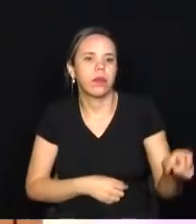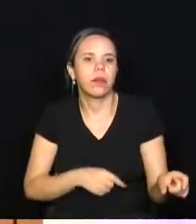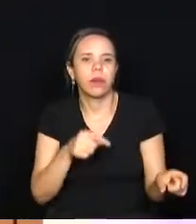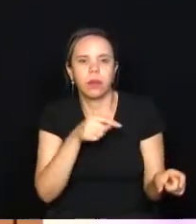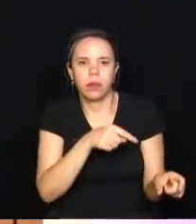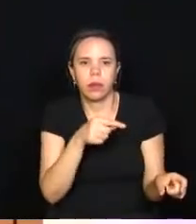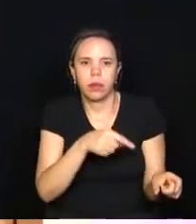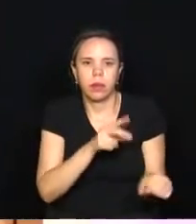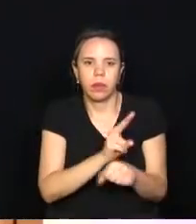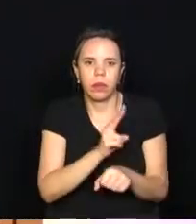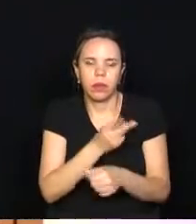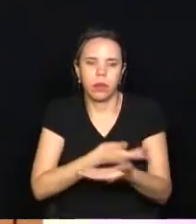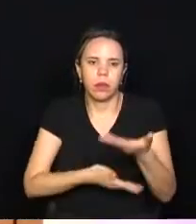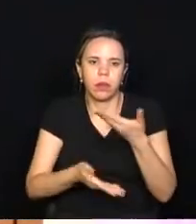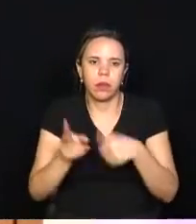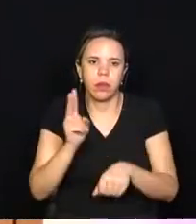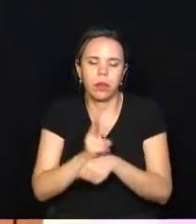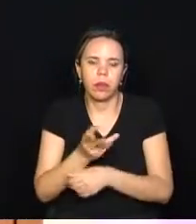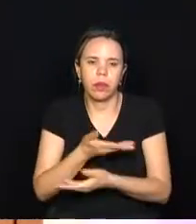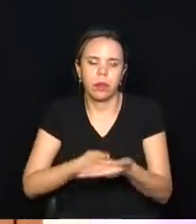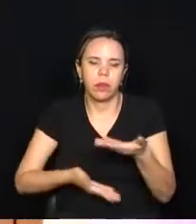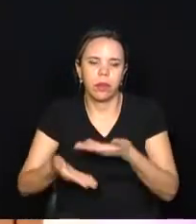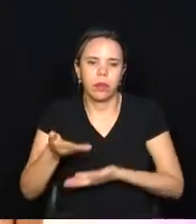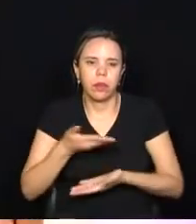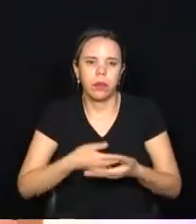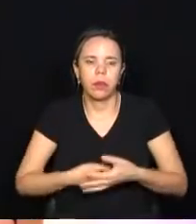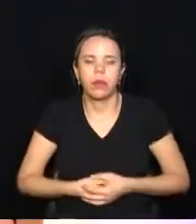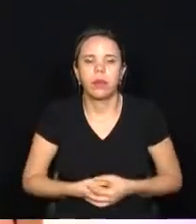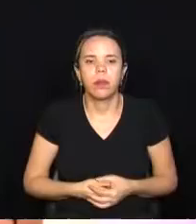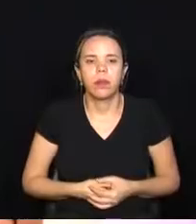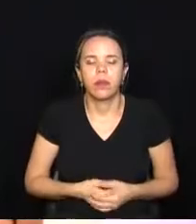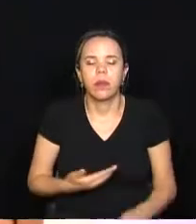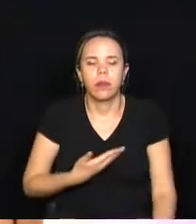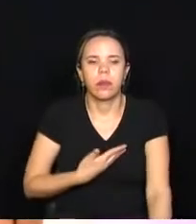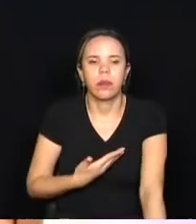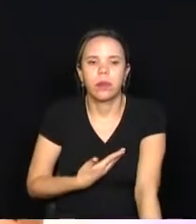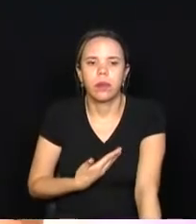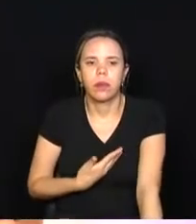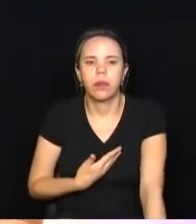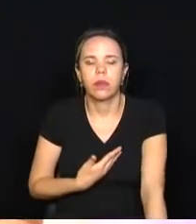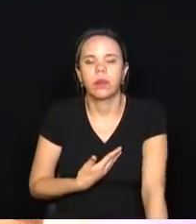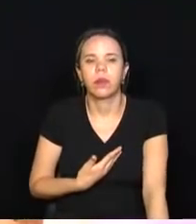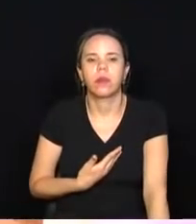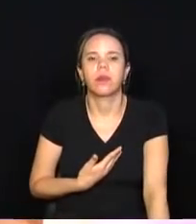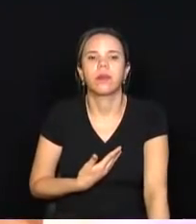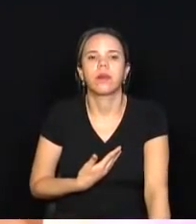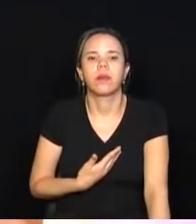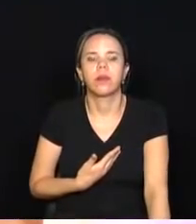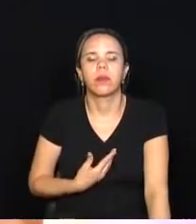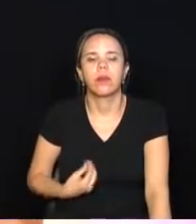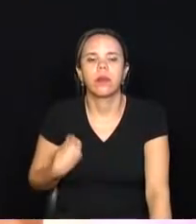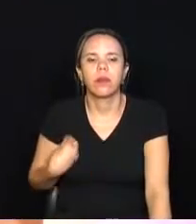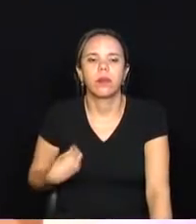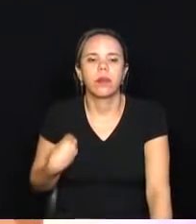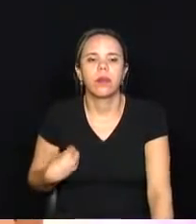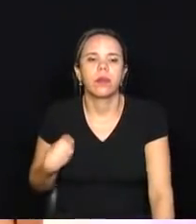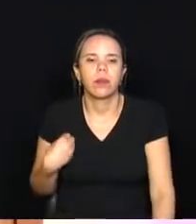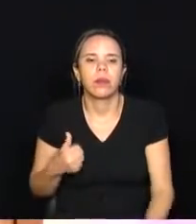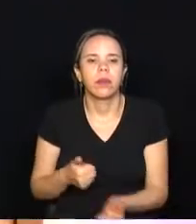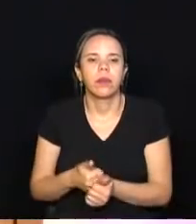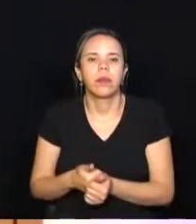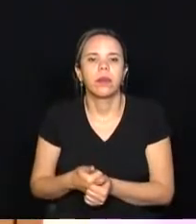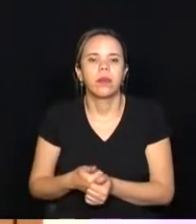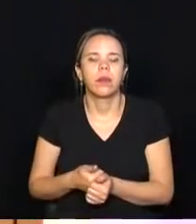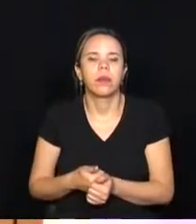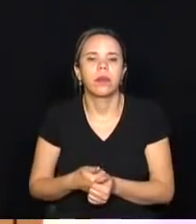acaba cuidando também do colega, vamos dizer assim, tá, que está ao lado dele, né, que passa